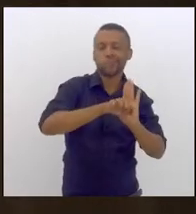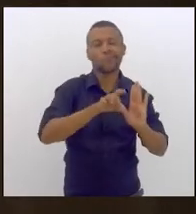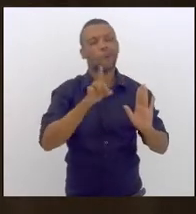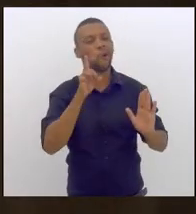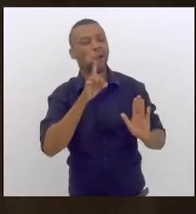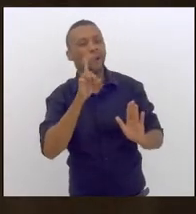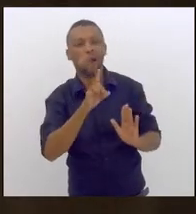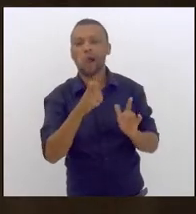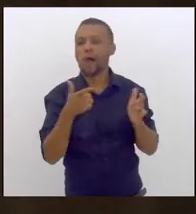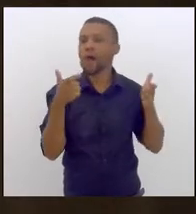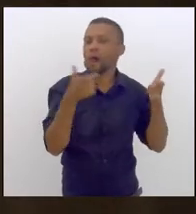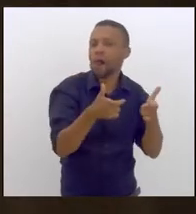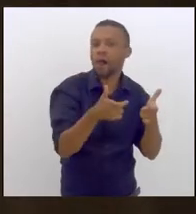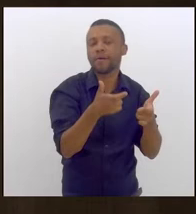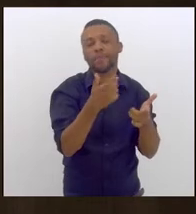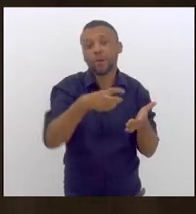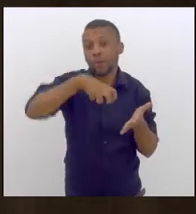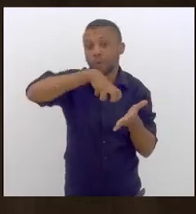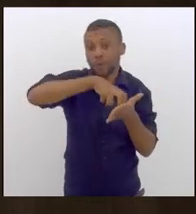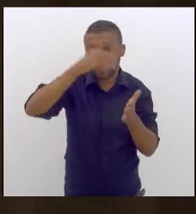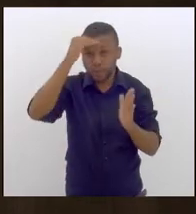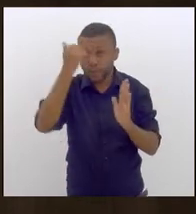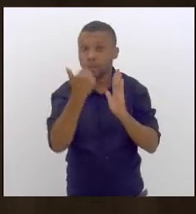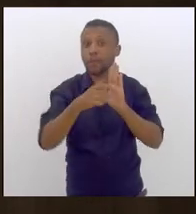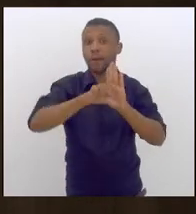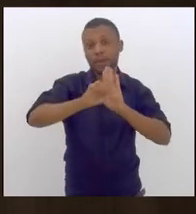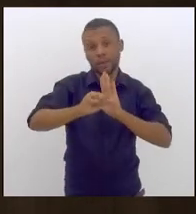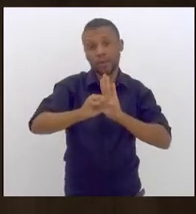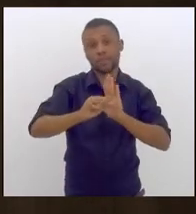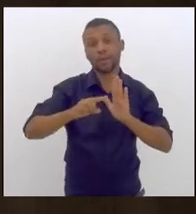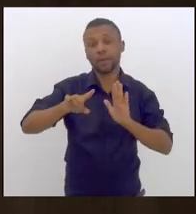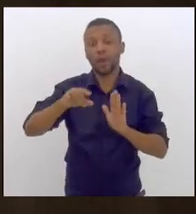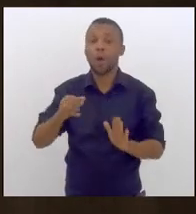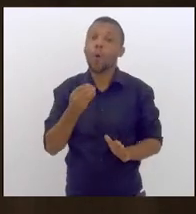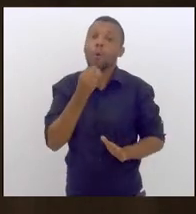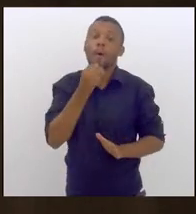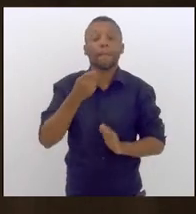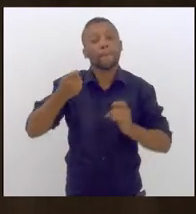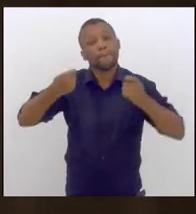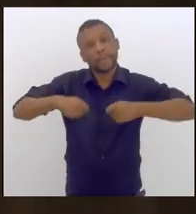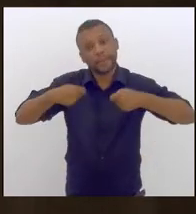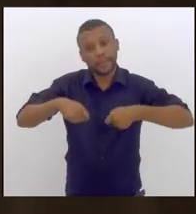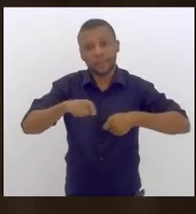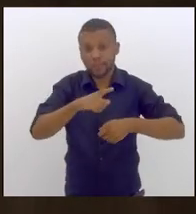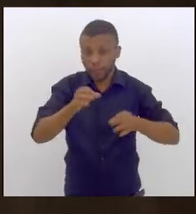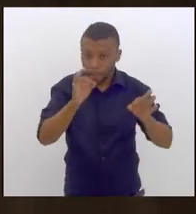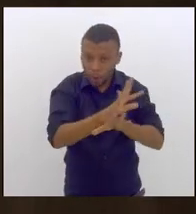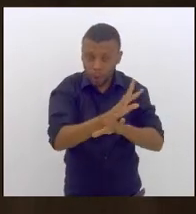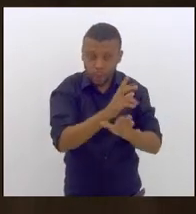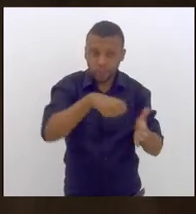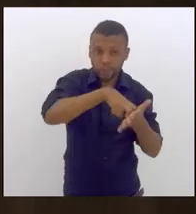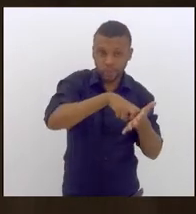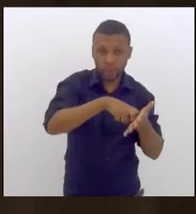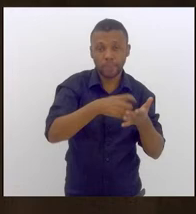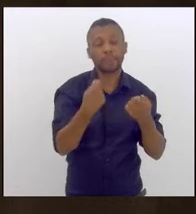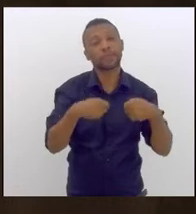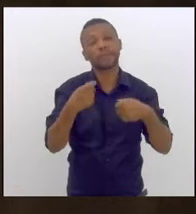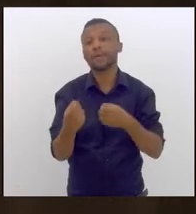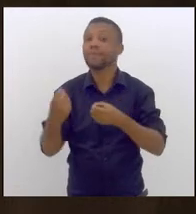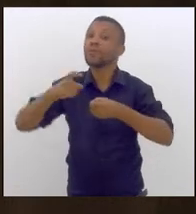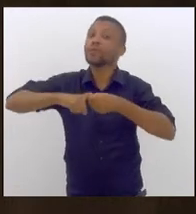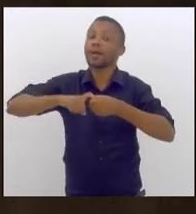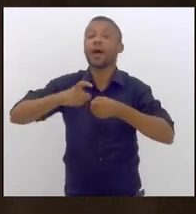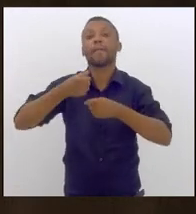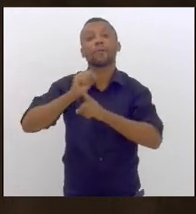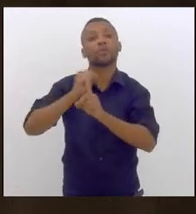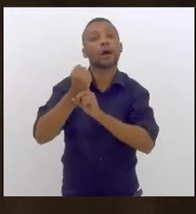ilícitos, foram condenados na forma da lei e precisam ter uma oportunidade, uma vez cumprida a pena, voltar para a sociedade sob outros